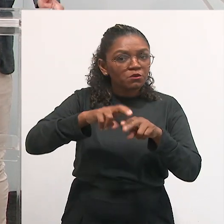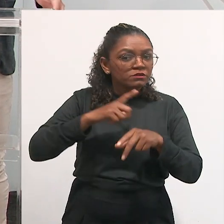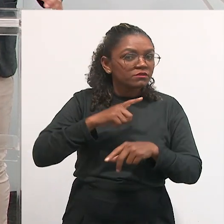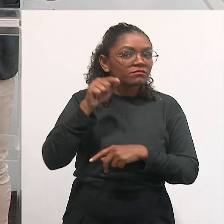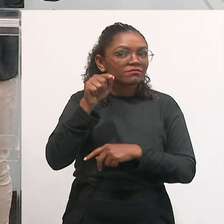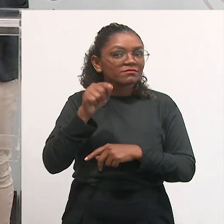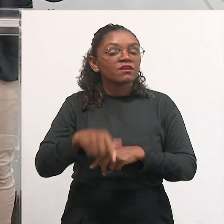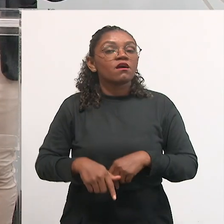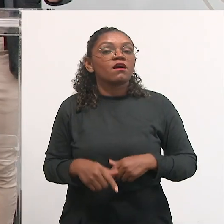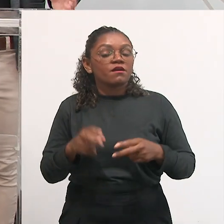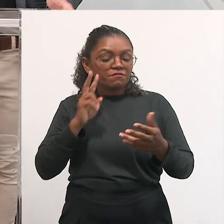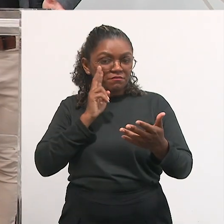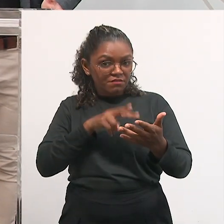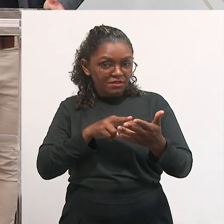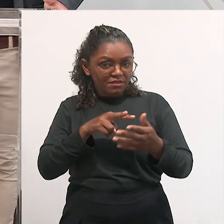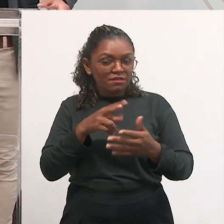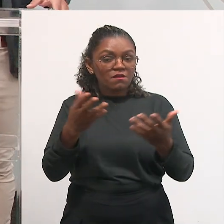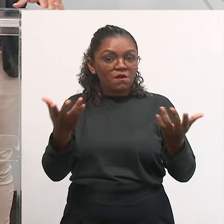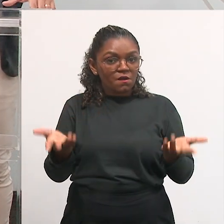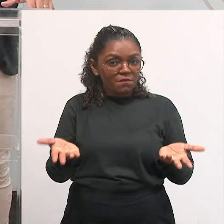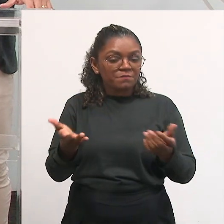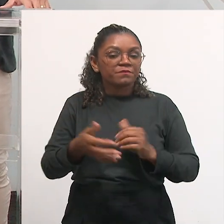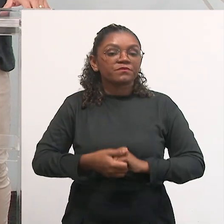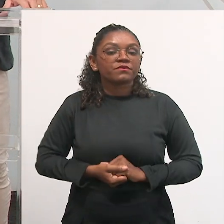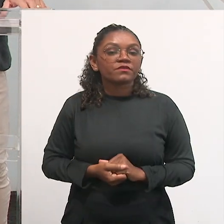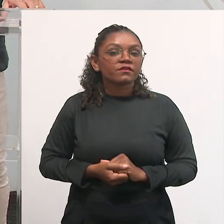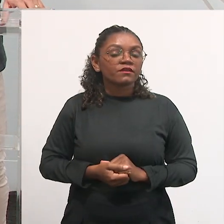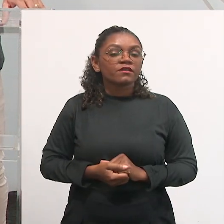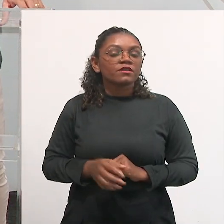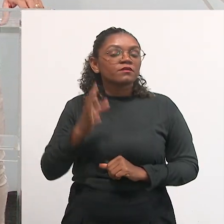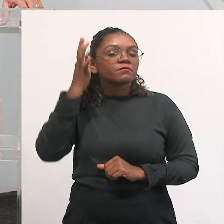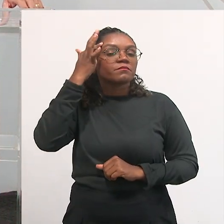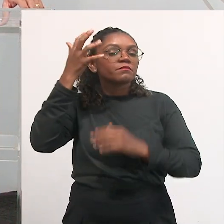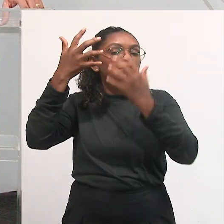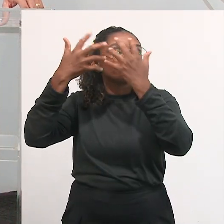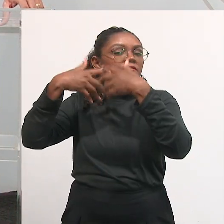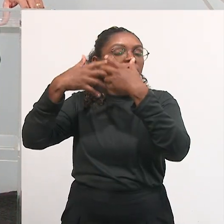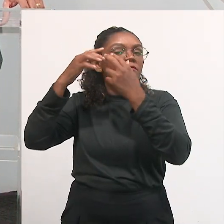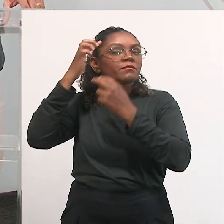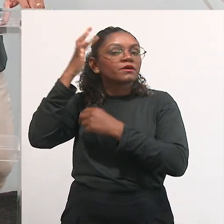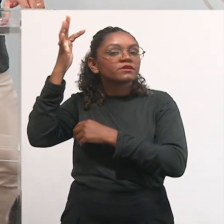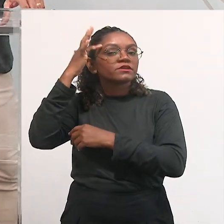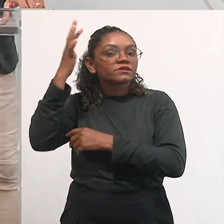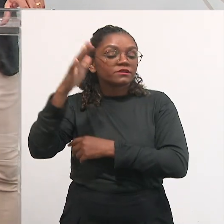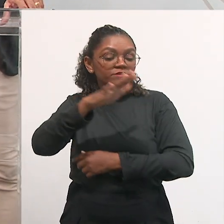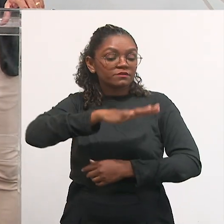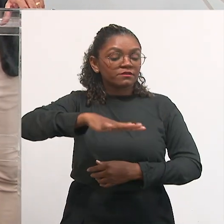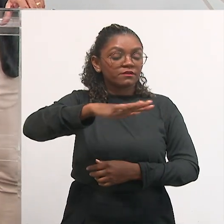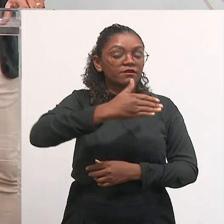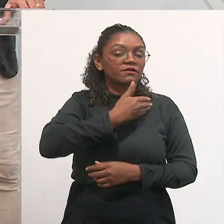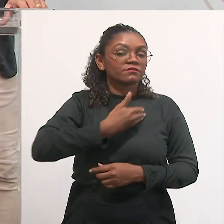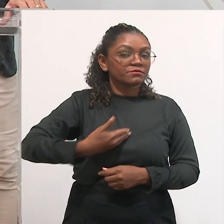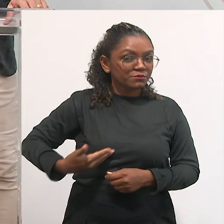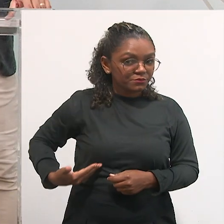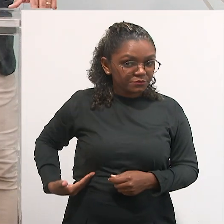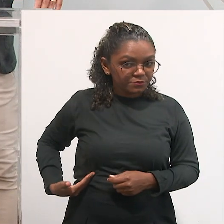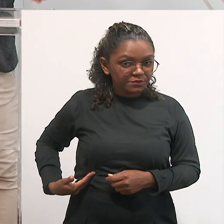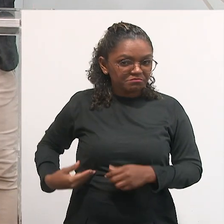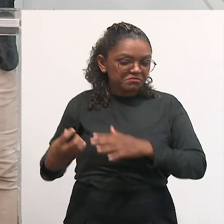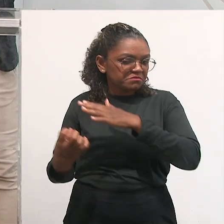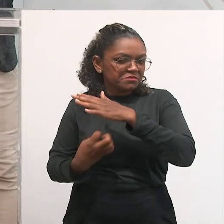você imaginar aqui a questão das aquisições. Agora vamos imaginar dentro de uma área pública, isso, de uma organização